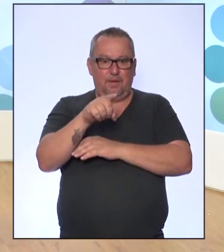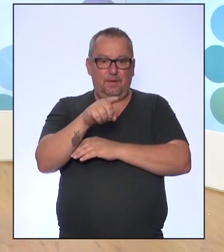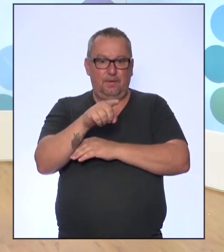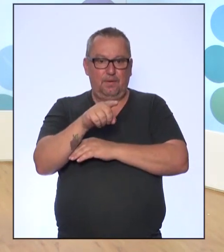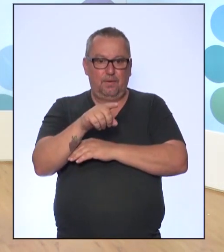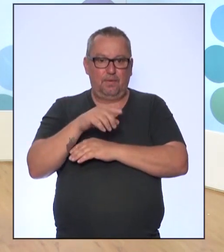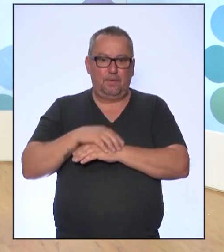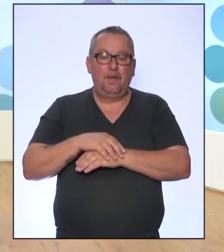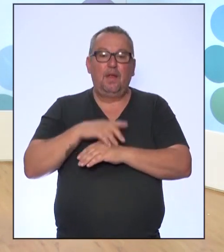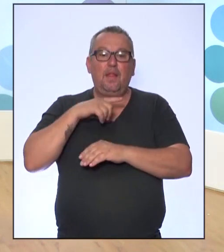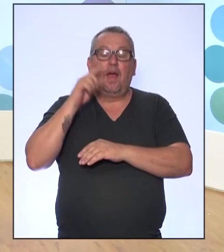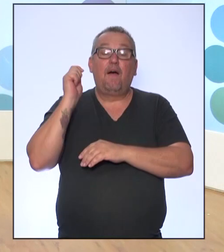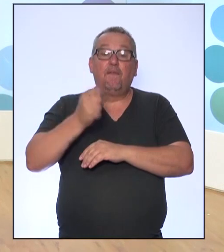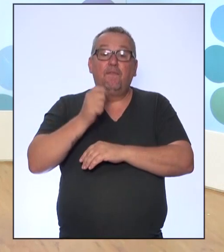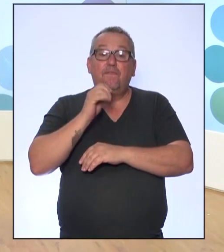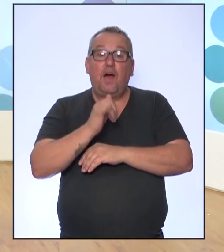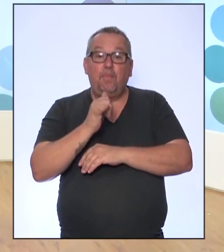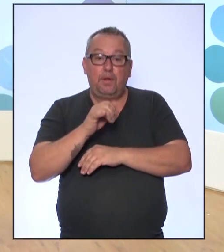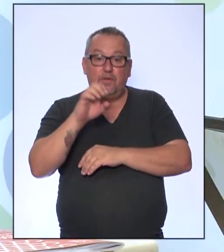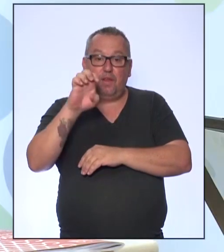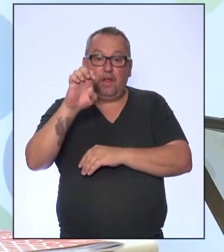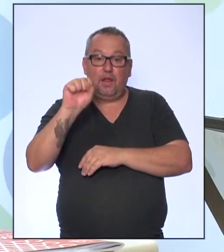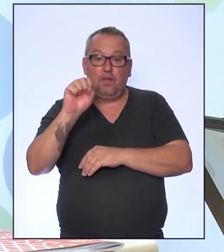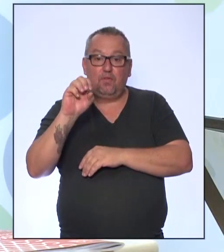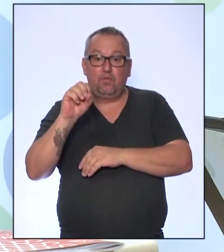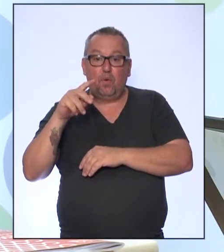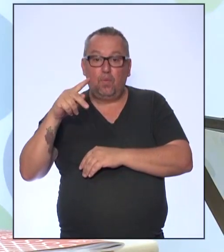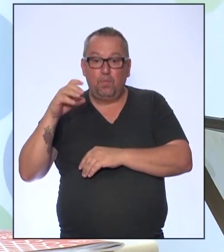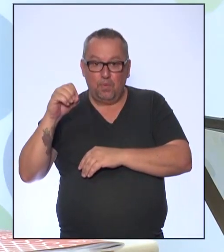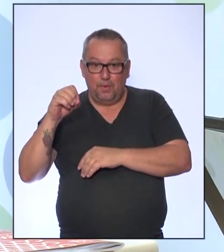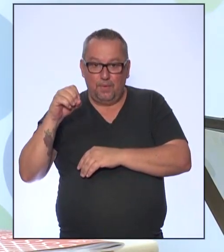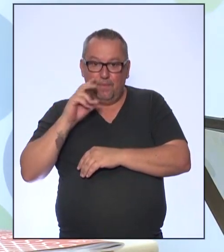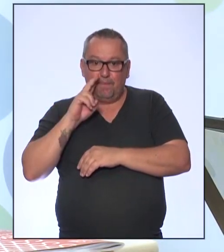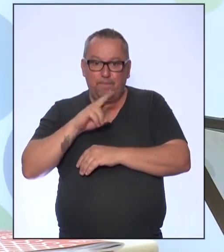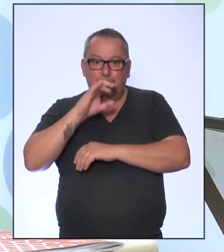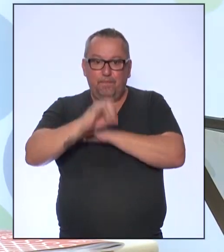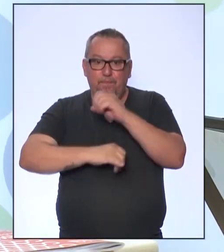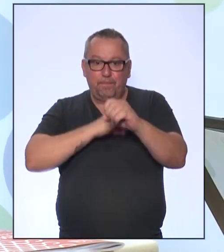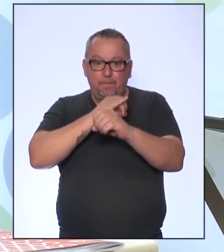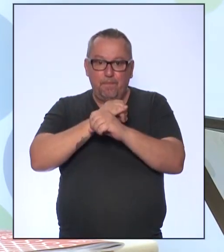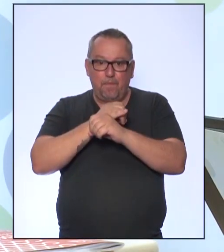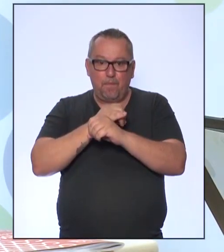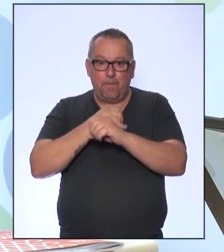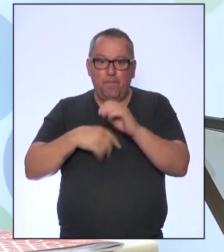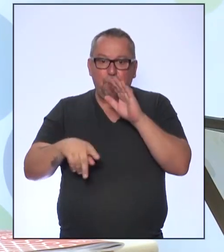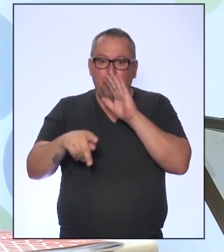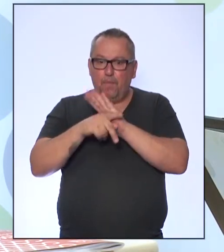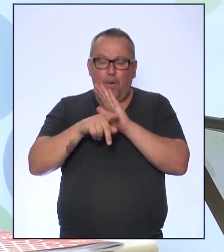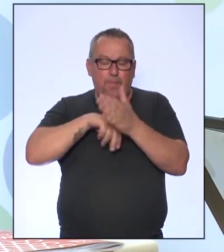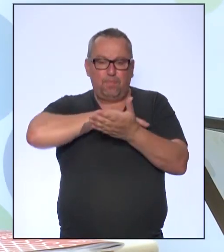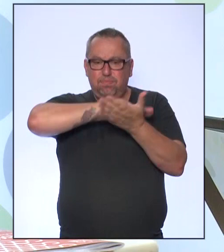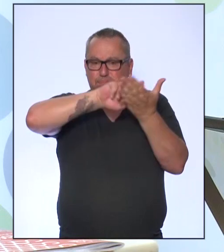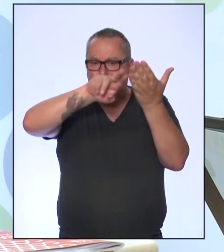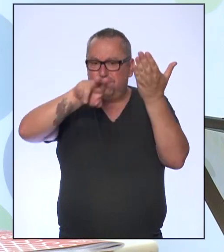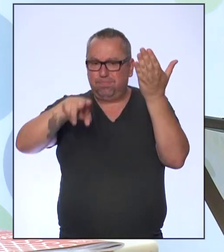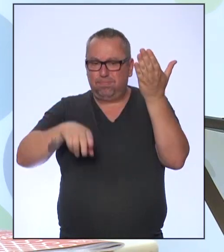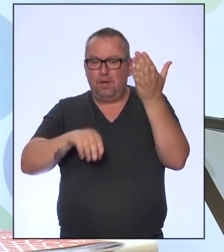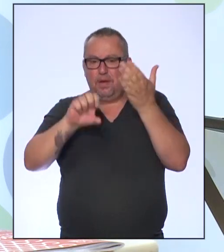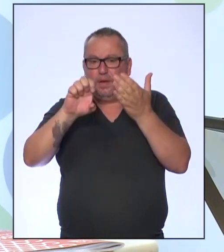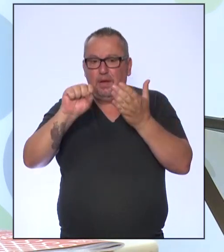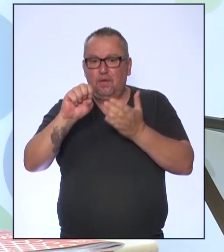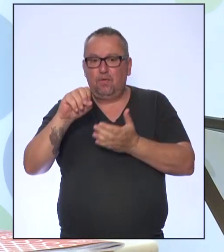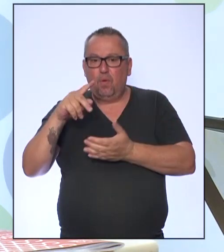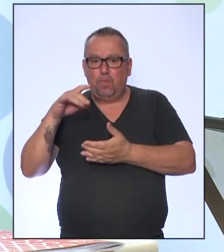fábulas de Esopo. E nós temos um domínio público. Se vocês entrarem ali na internet e colocarem domínio público, tem muitas fábulas do Esopo.